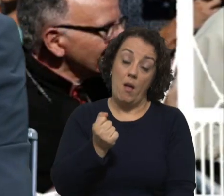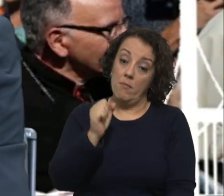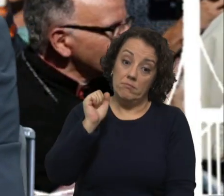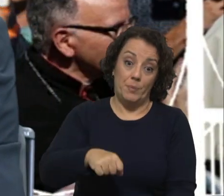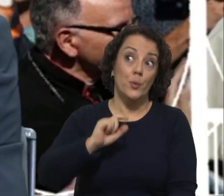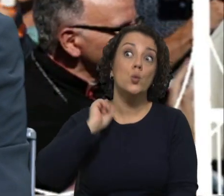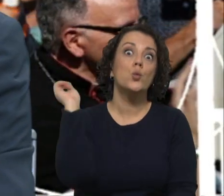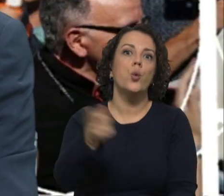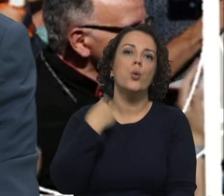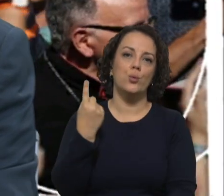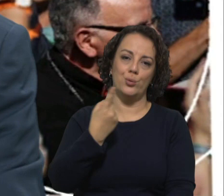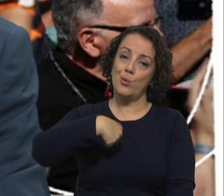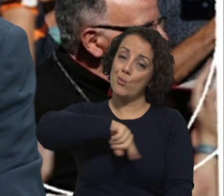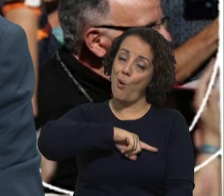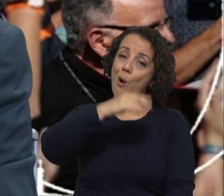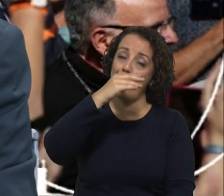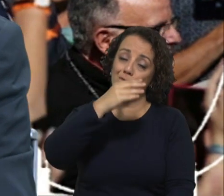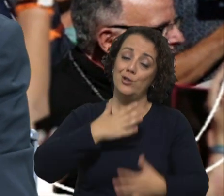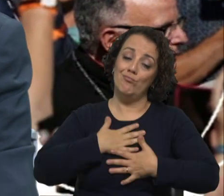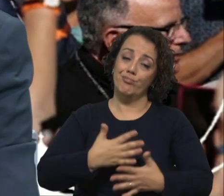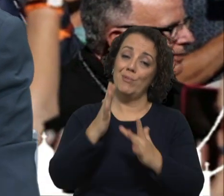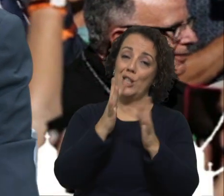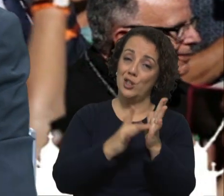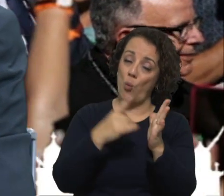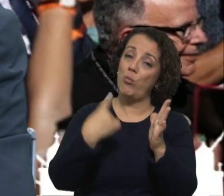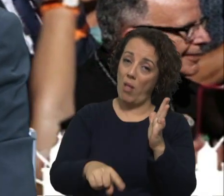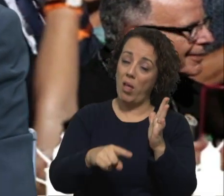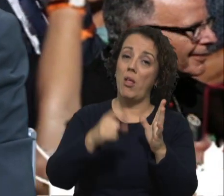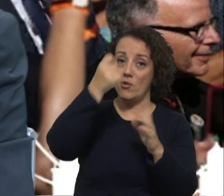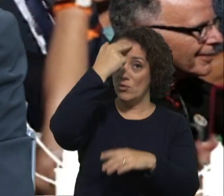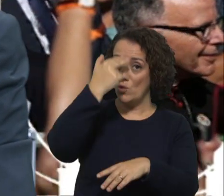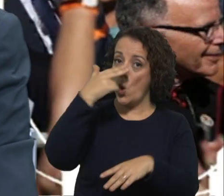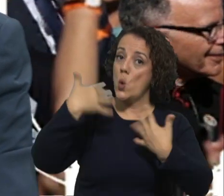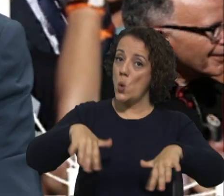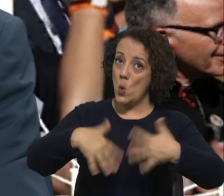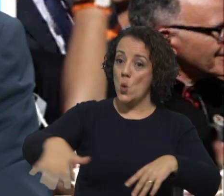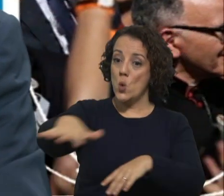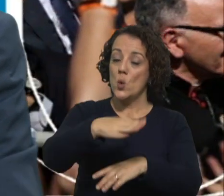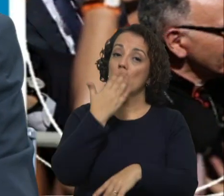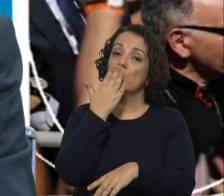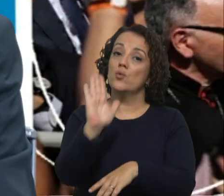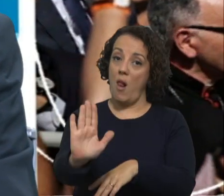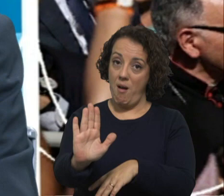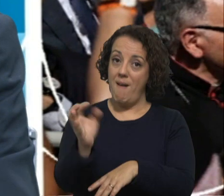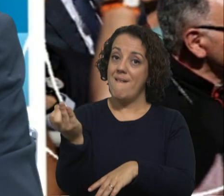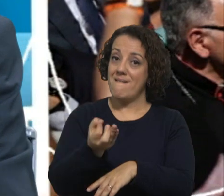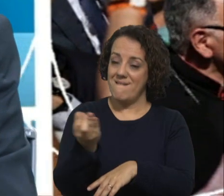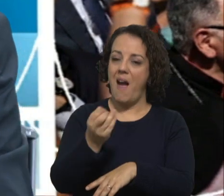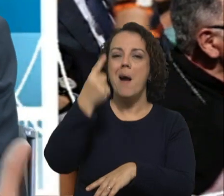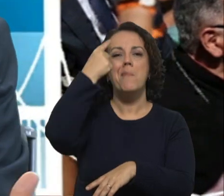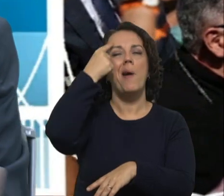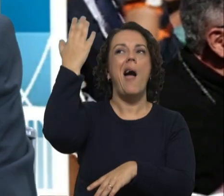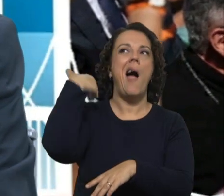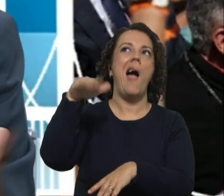todos. Nós cristãos também temos uma história complexa com a Terra Santa e a certa altura provavelmente também pensámos que a posse da terra